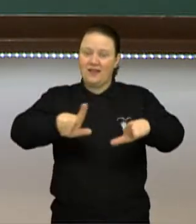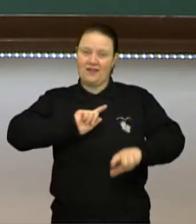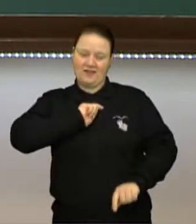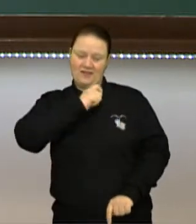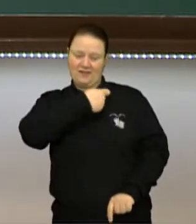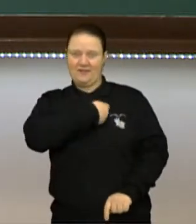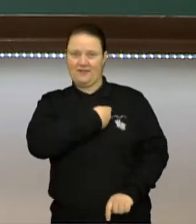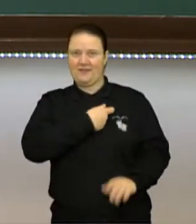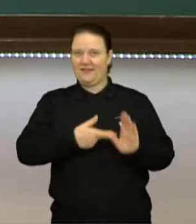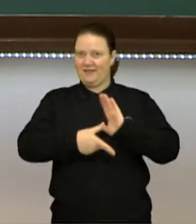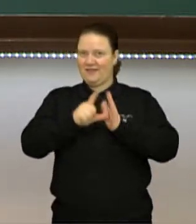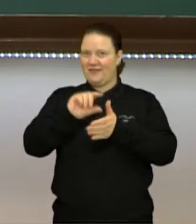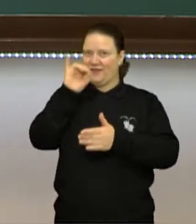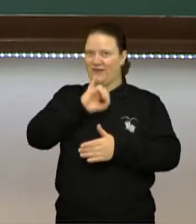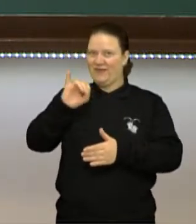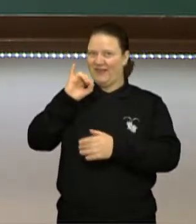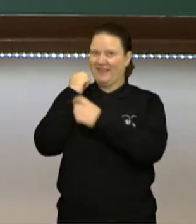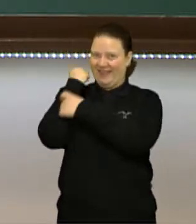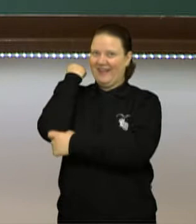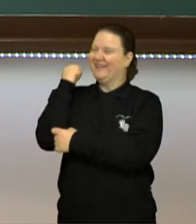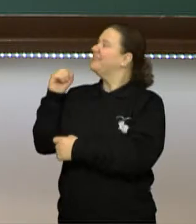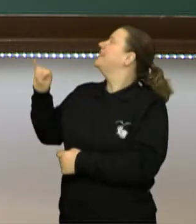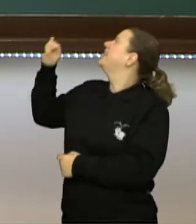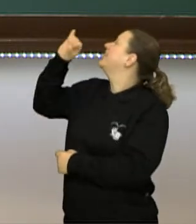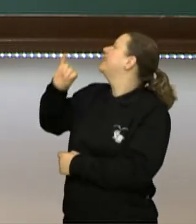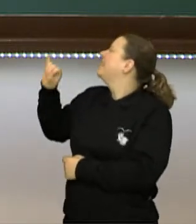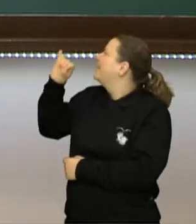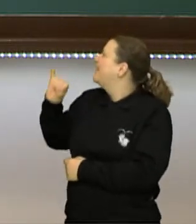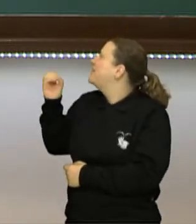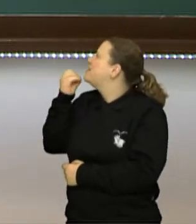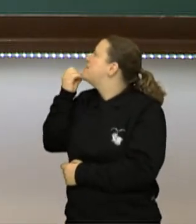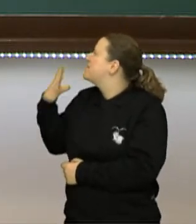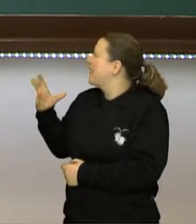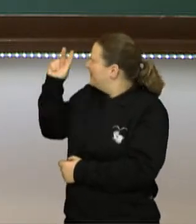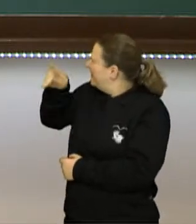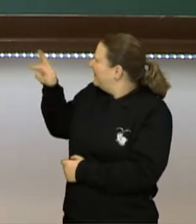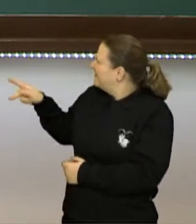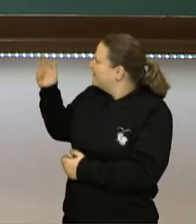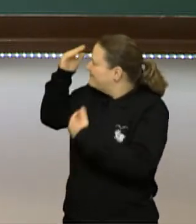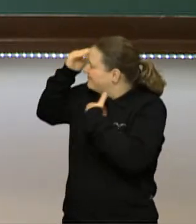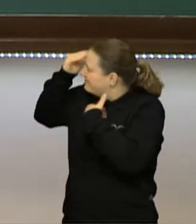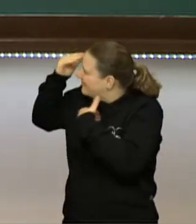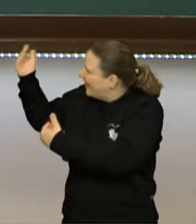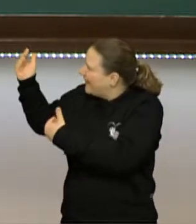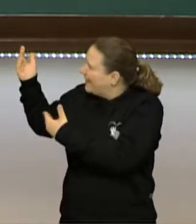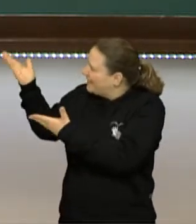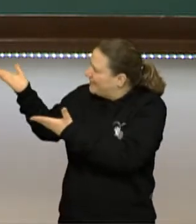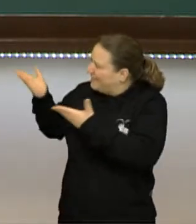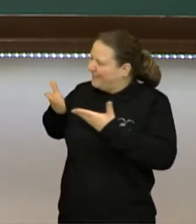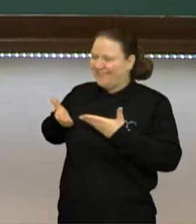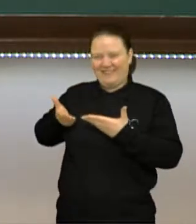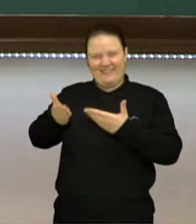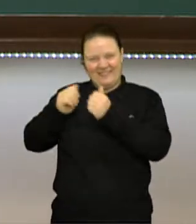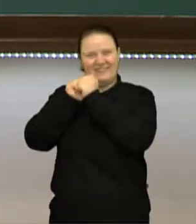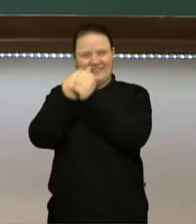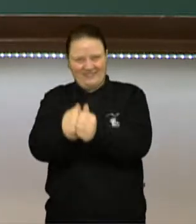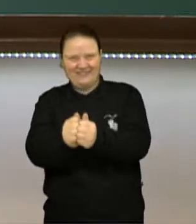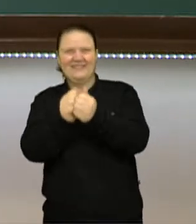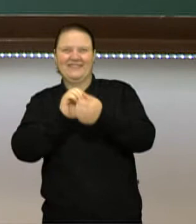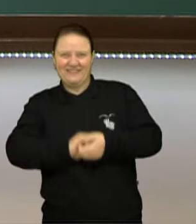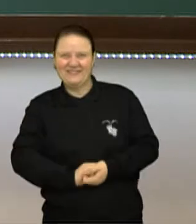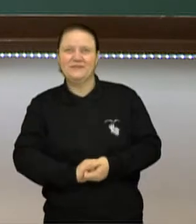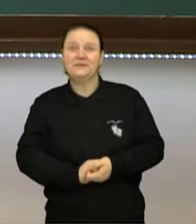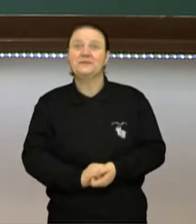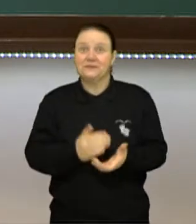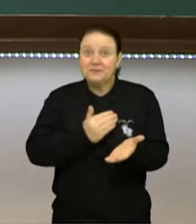espanhola. Mas antes, vamos dar um oi para a Cláudia? Olá, Cláudia! Seja bem-vinda à nossa aula. E aí, pessoal,